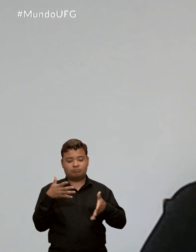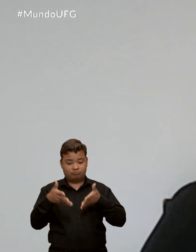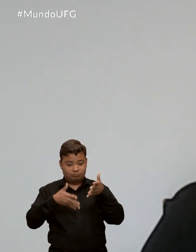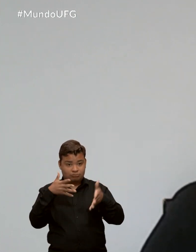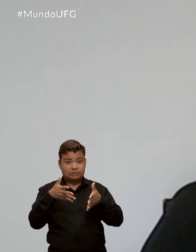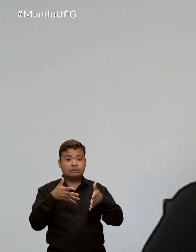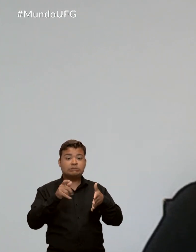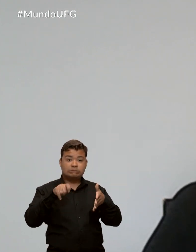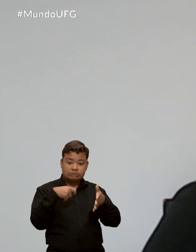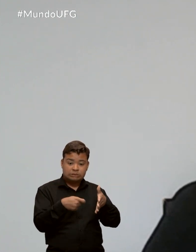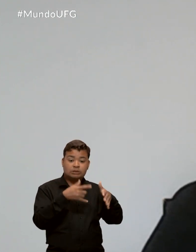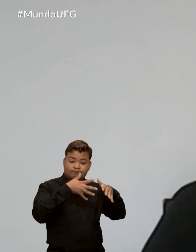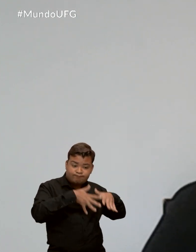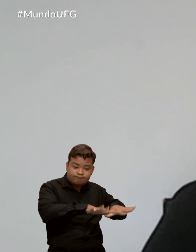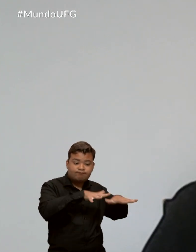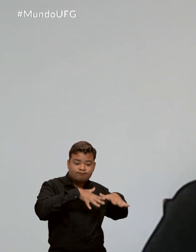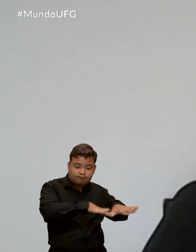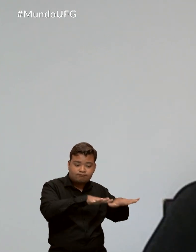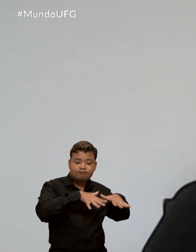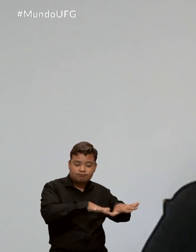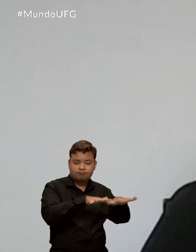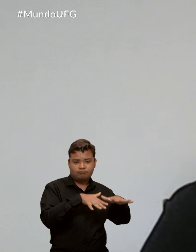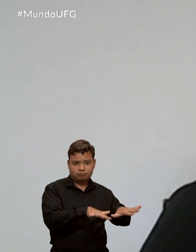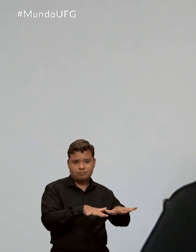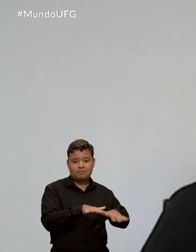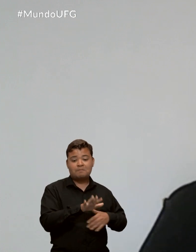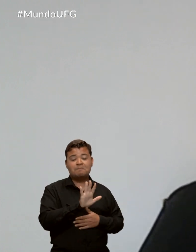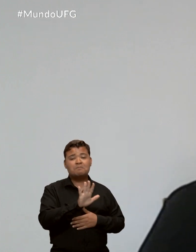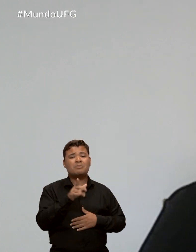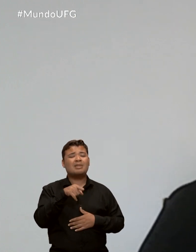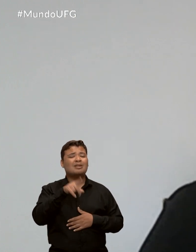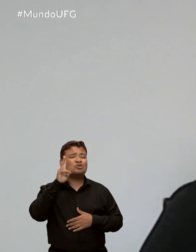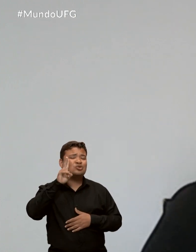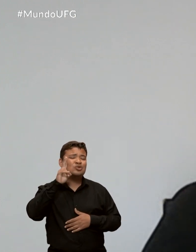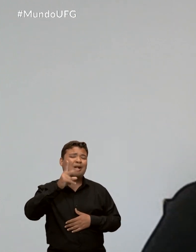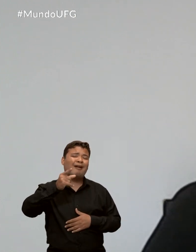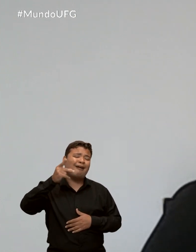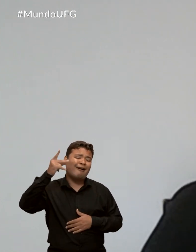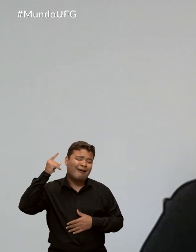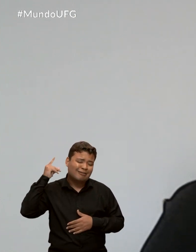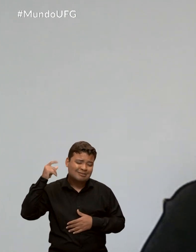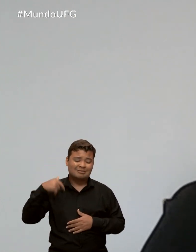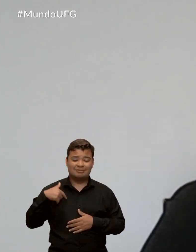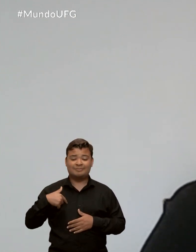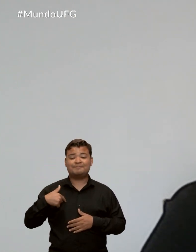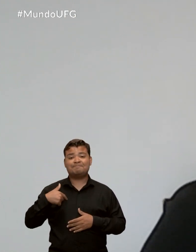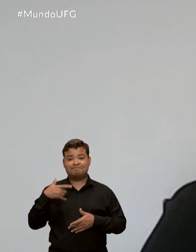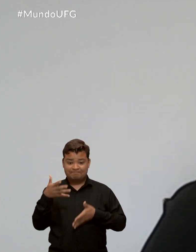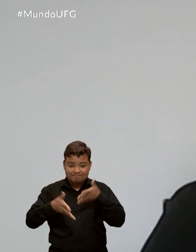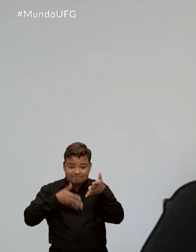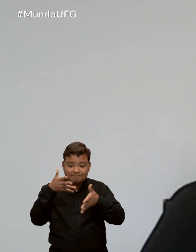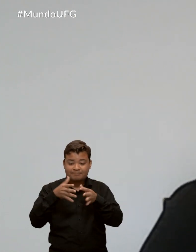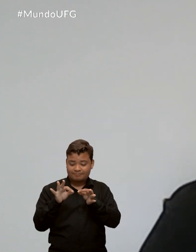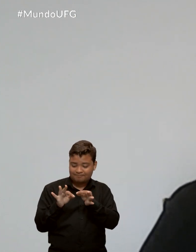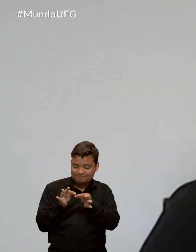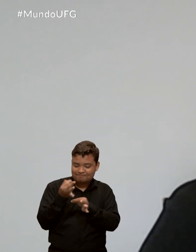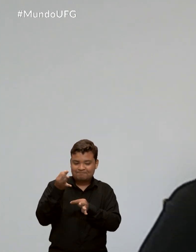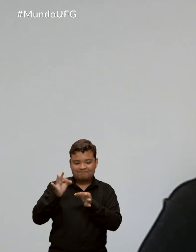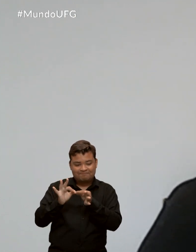de costura na máquina. Mas como é um conto antigo, eu utilizo a costura com